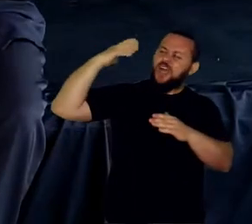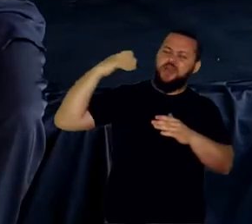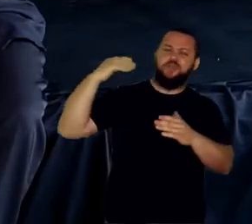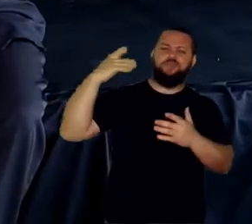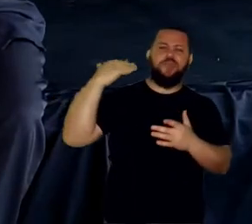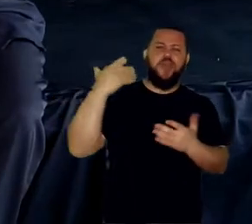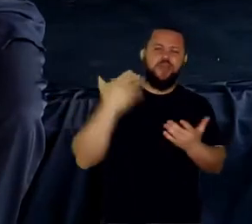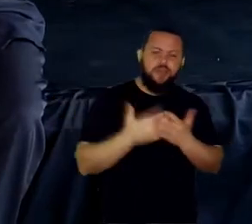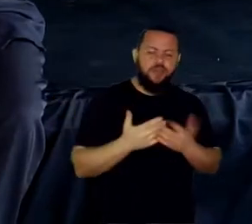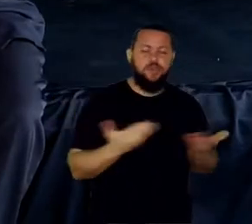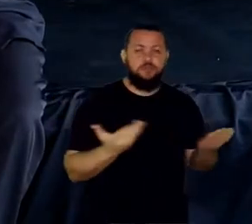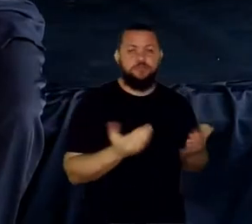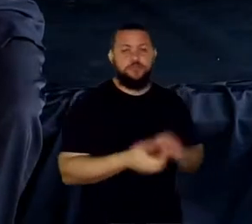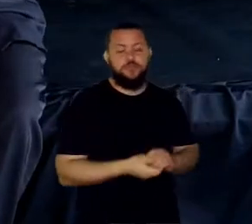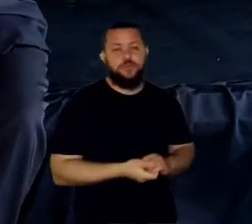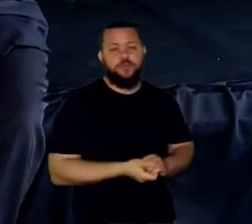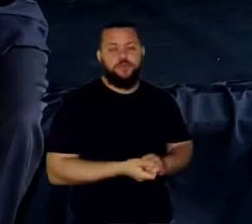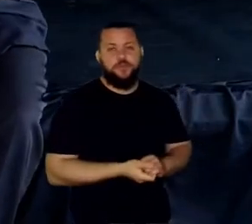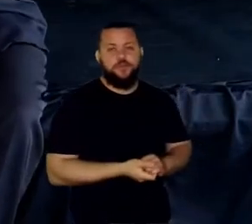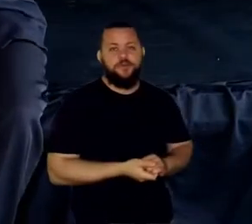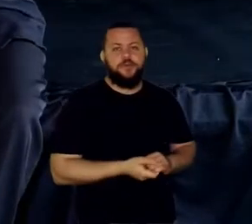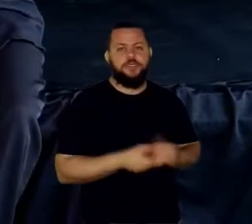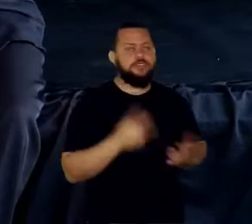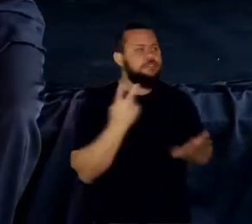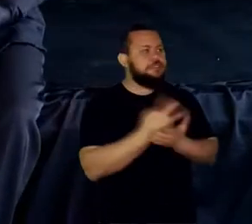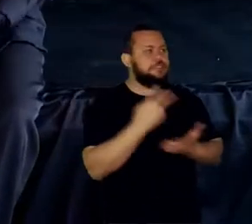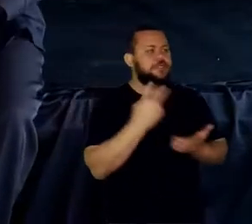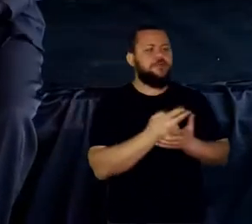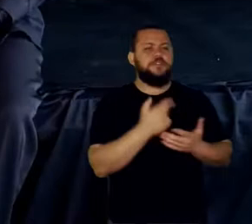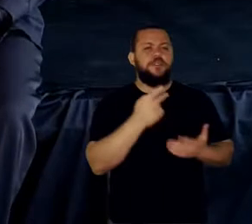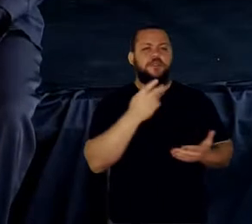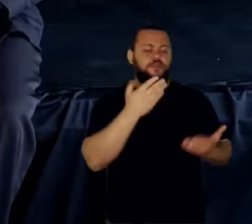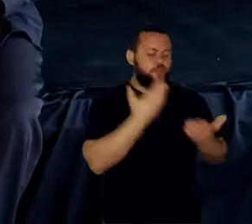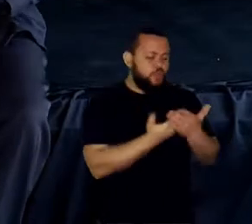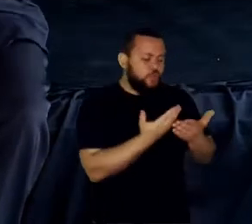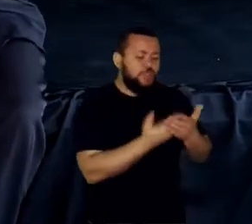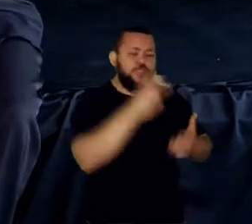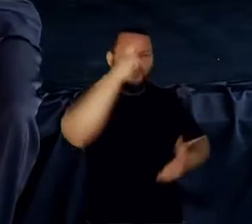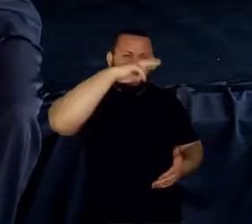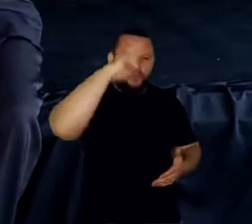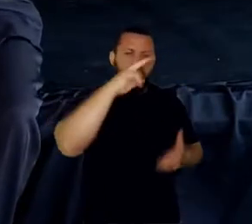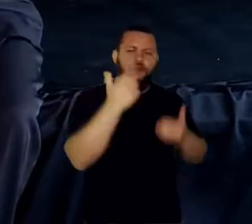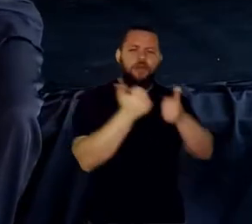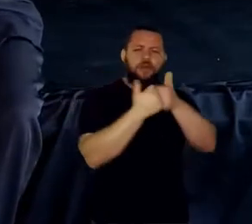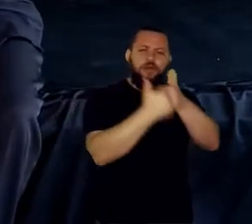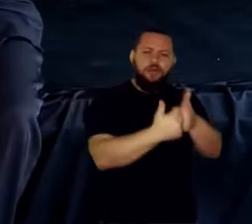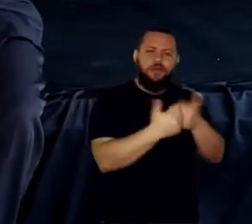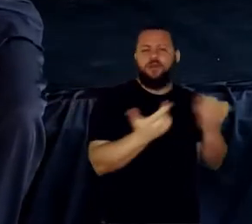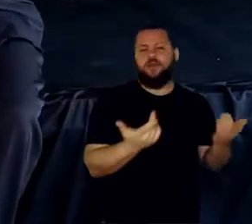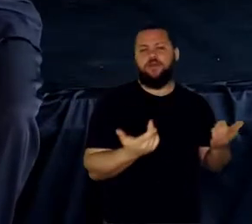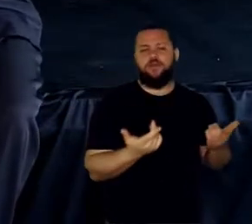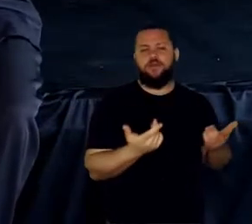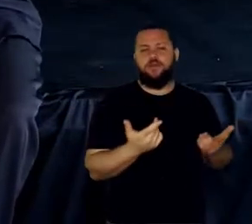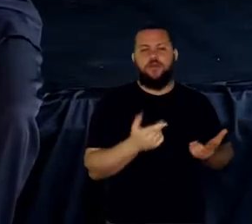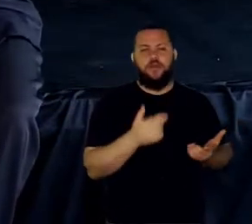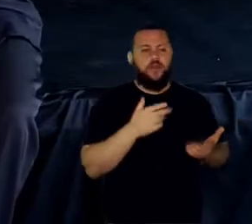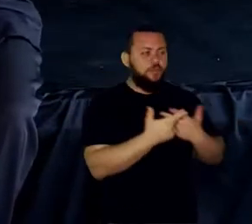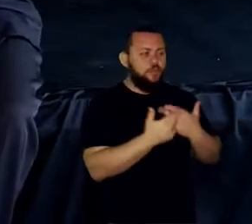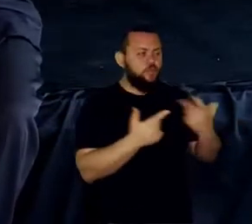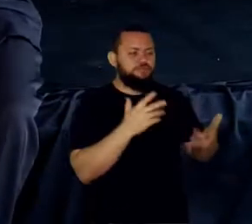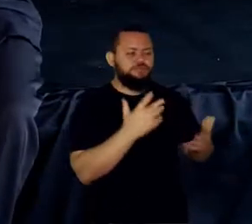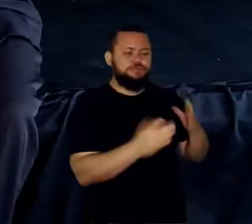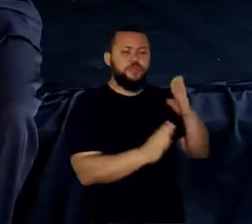está vendo a nossa história, acompanhando a nossa história. Uma coisa que eu descobri com esse